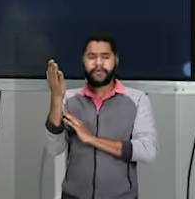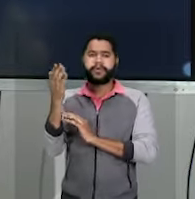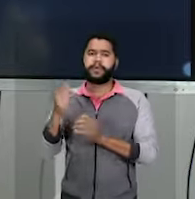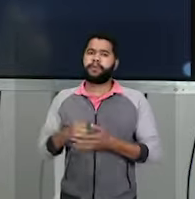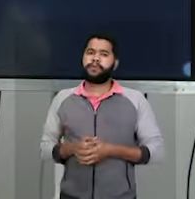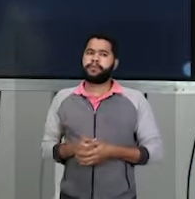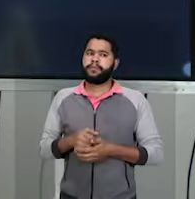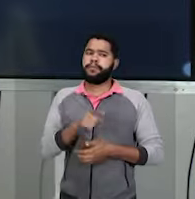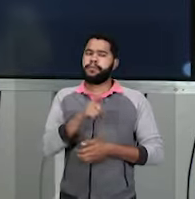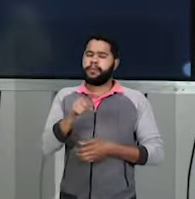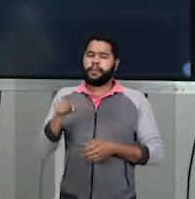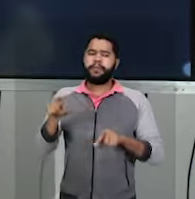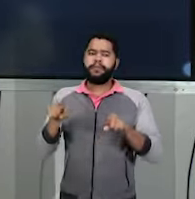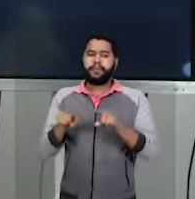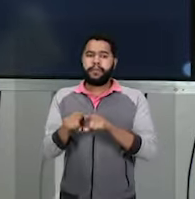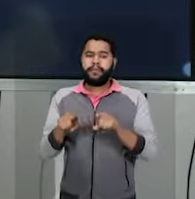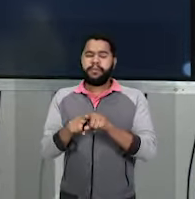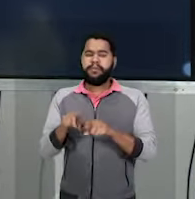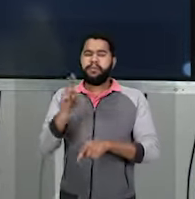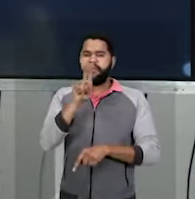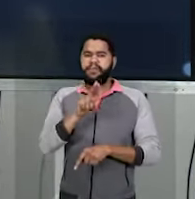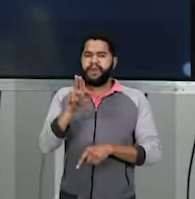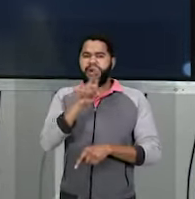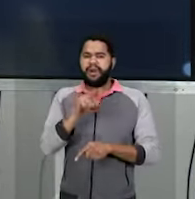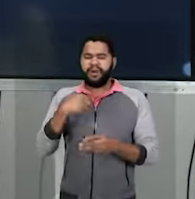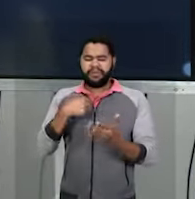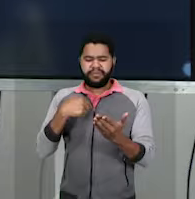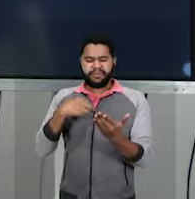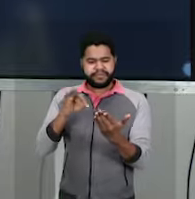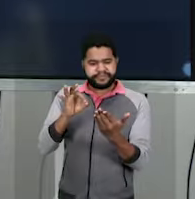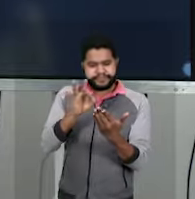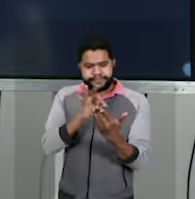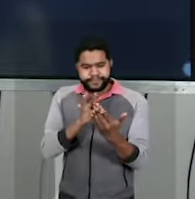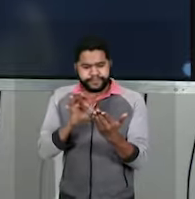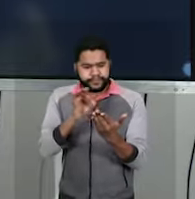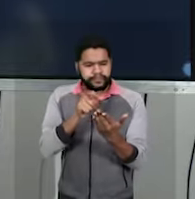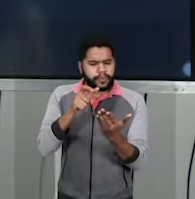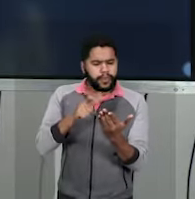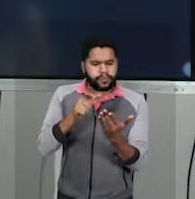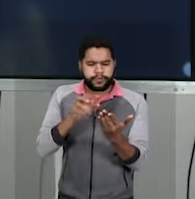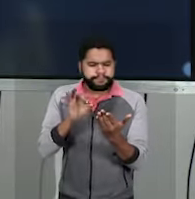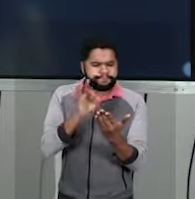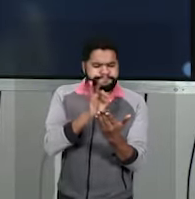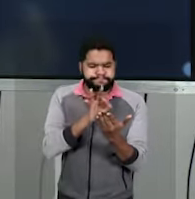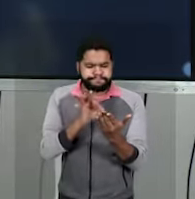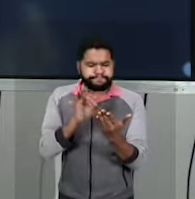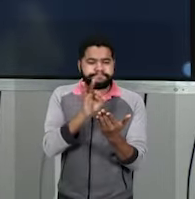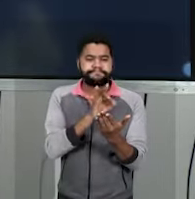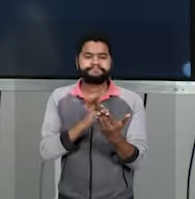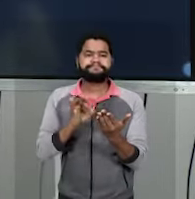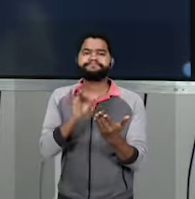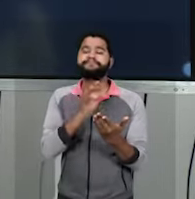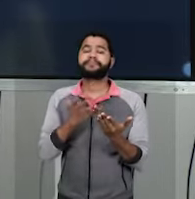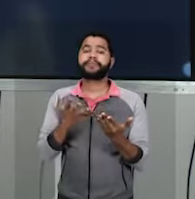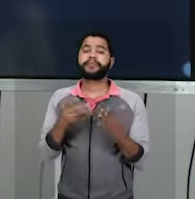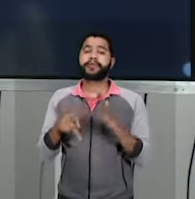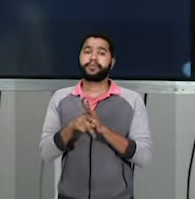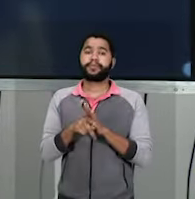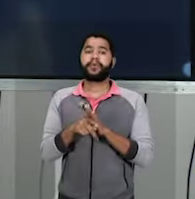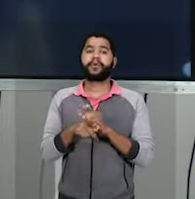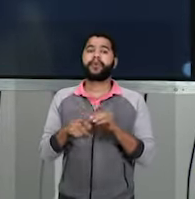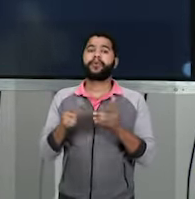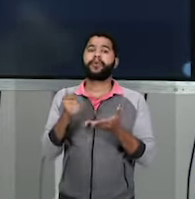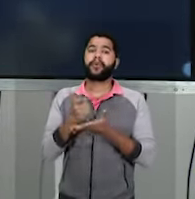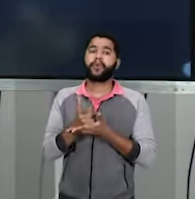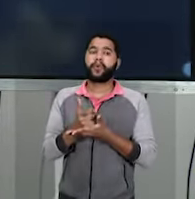você também usa esse rastreamento a gente fica ansioso olha todos os dias o rastreamento da